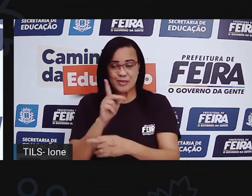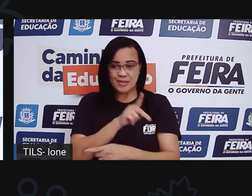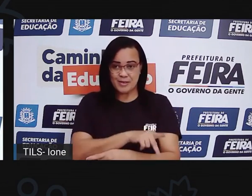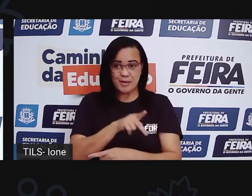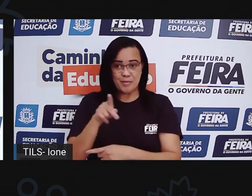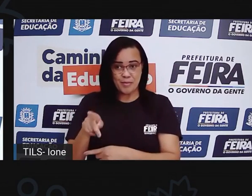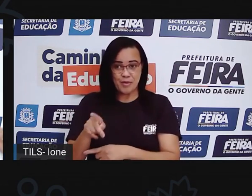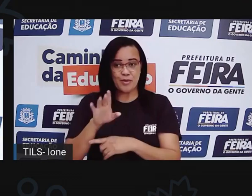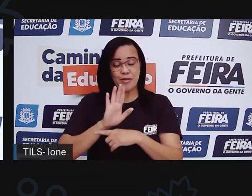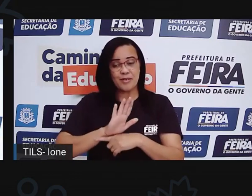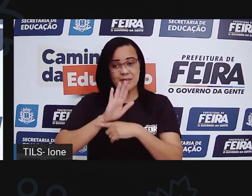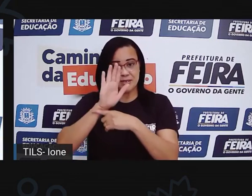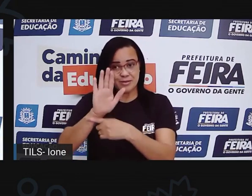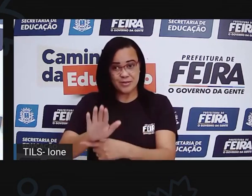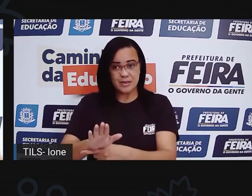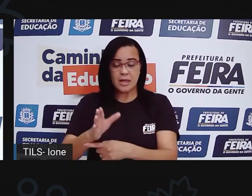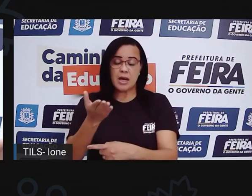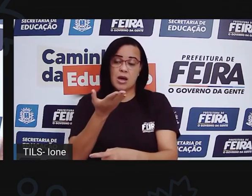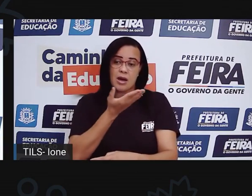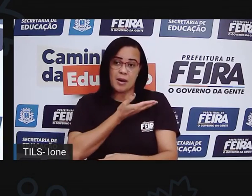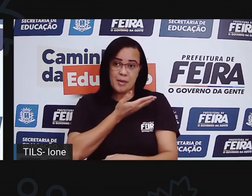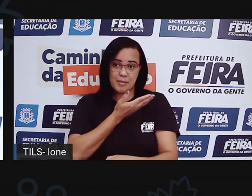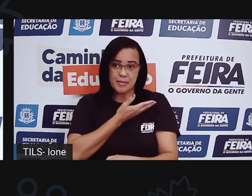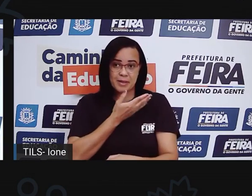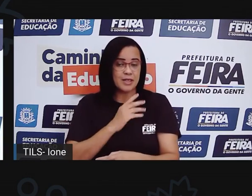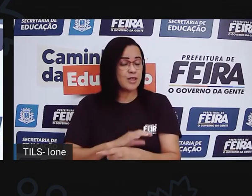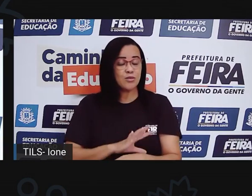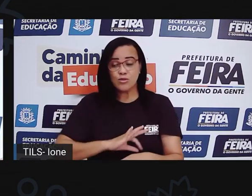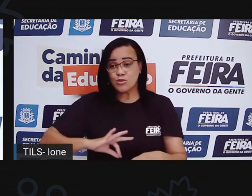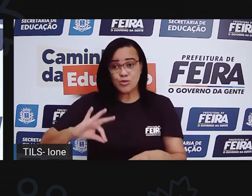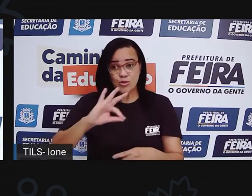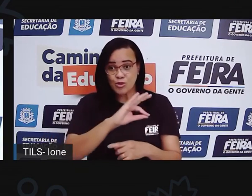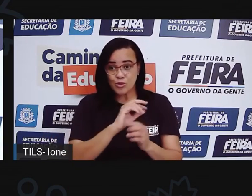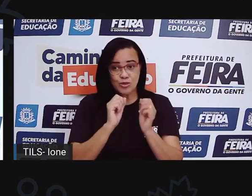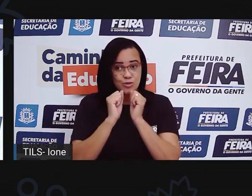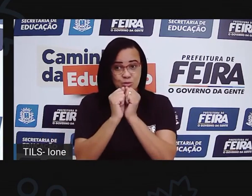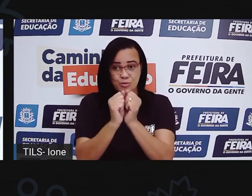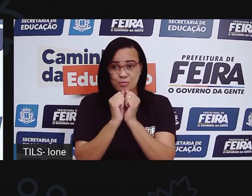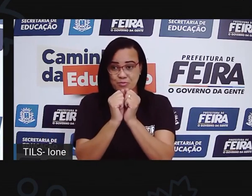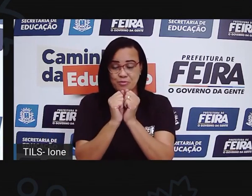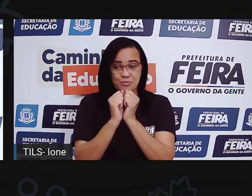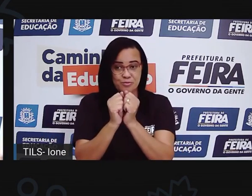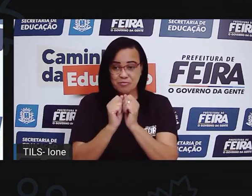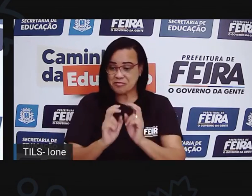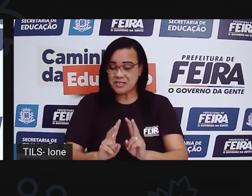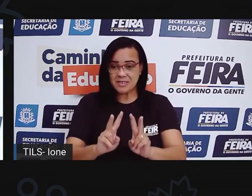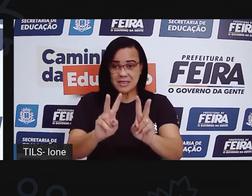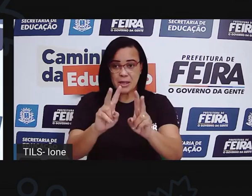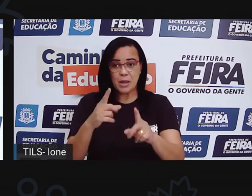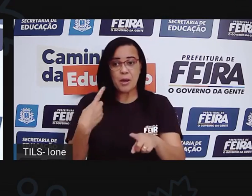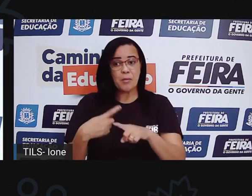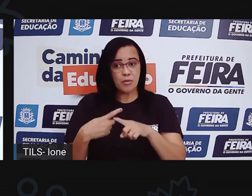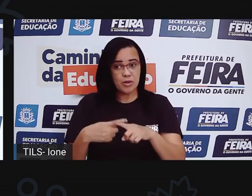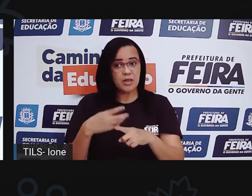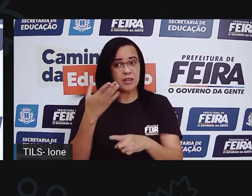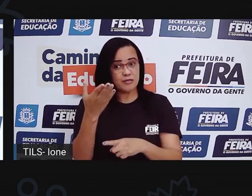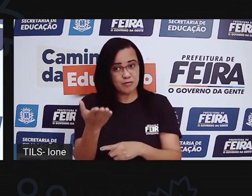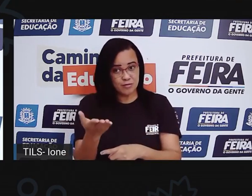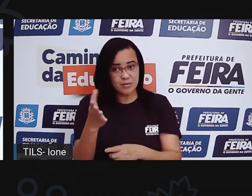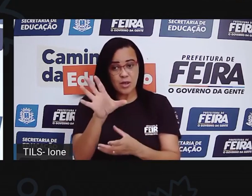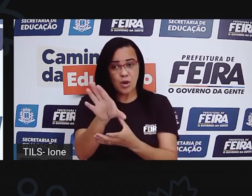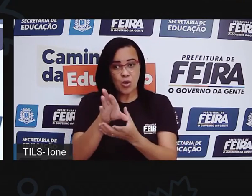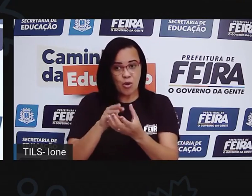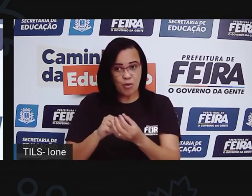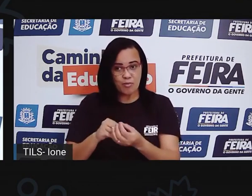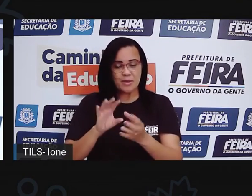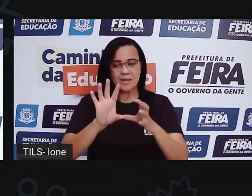ser aquela criança que todo mundo vai querer estar por perto, porque você é uma criança ó, que pratica o bem, tá bom? Então é